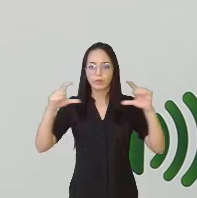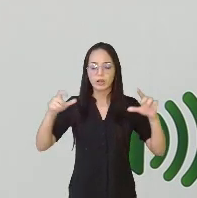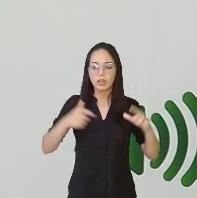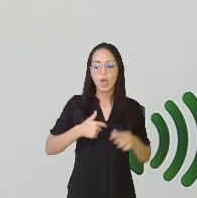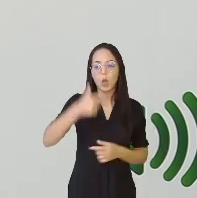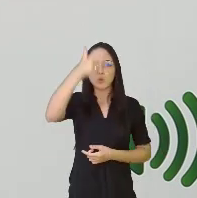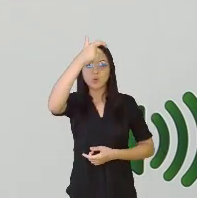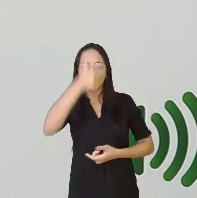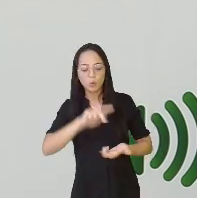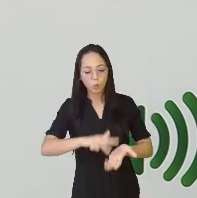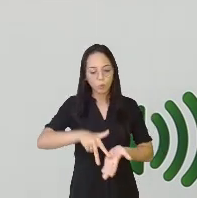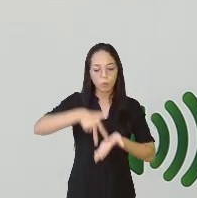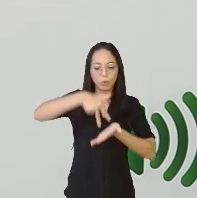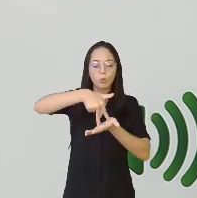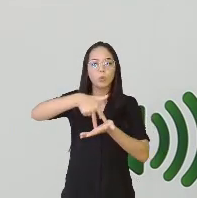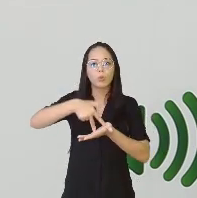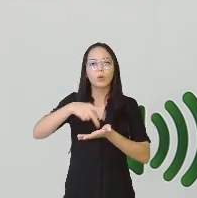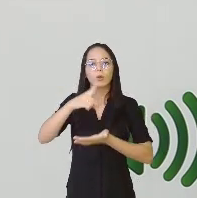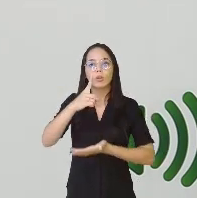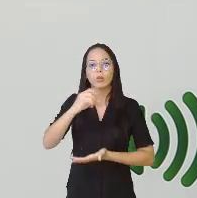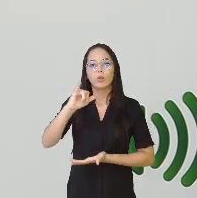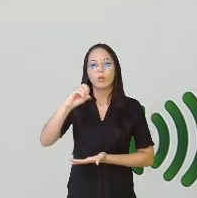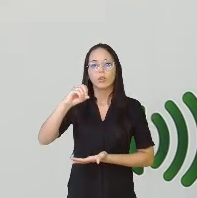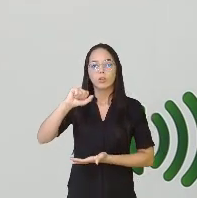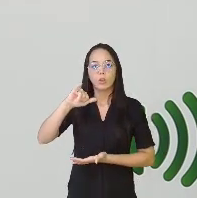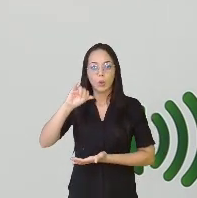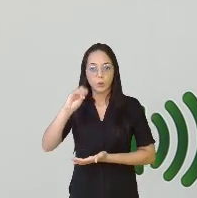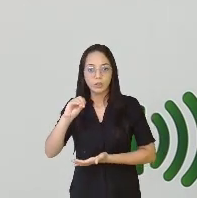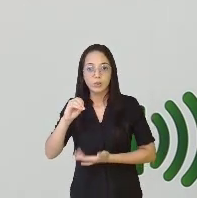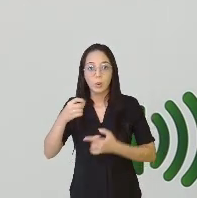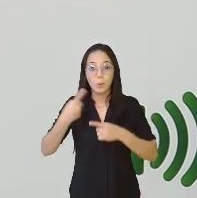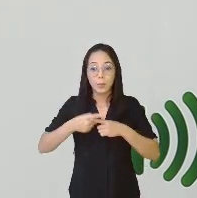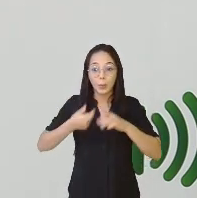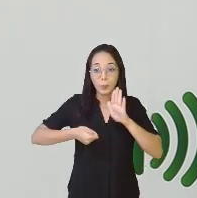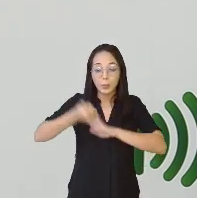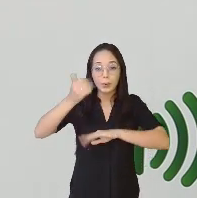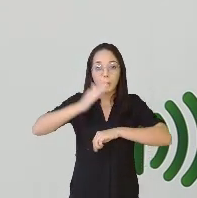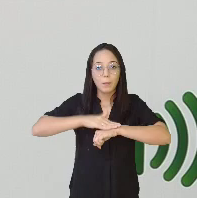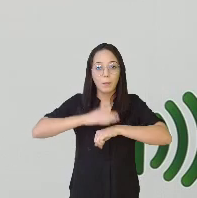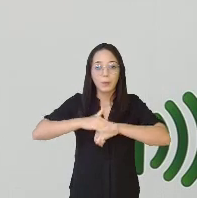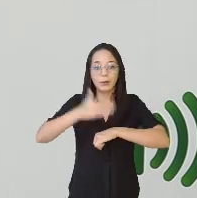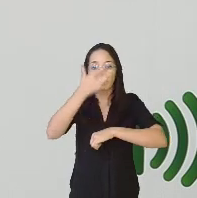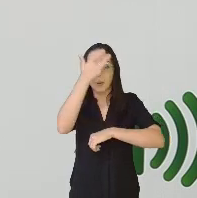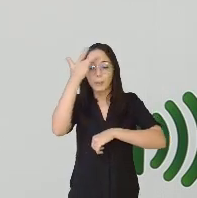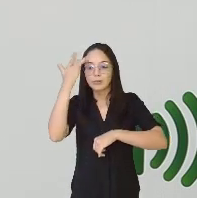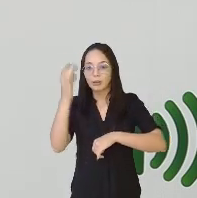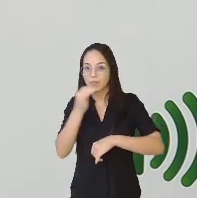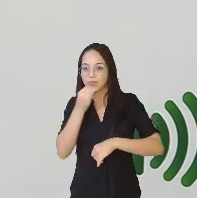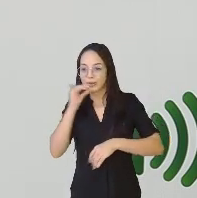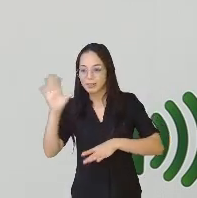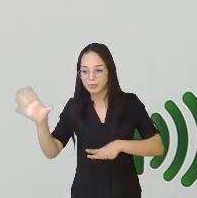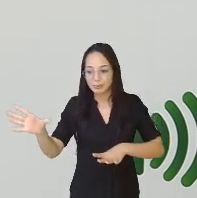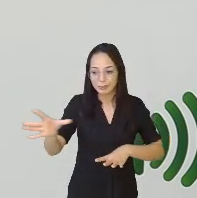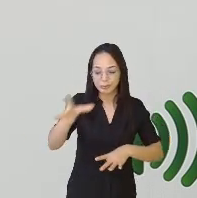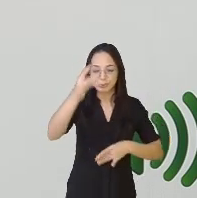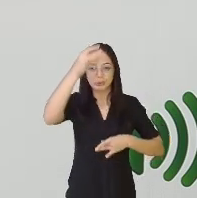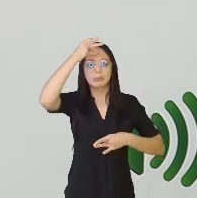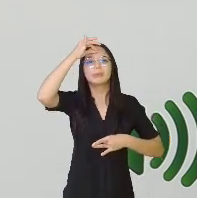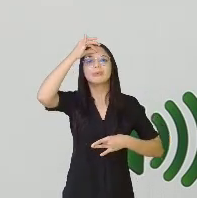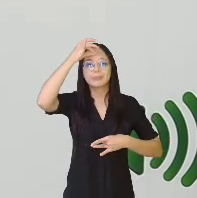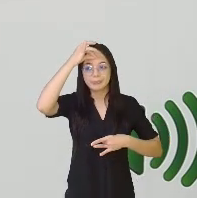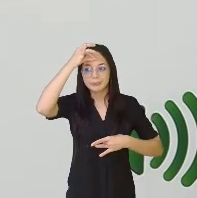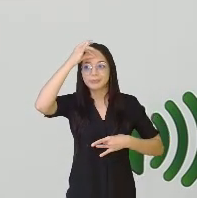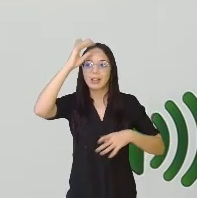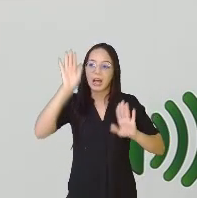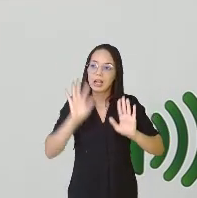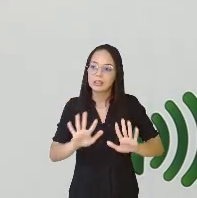sou Dionísio". Por quê? Porque foi a primeira vez ali que eles viam uma pessoa se passando por outra. Foi assim que surgiu